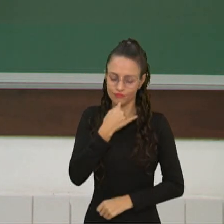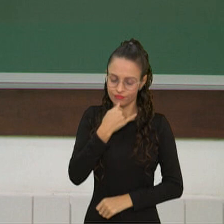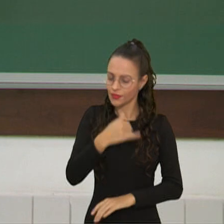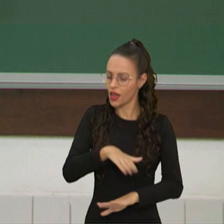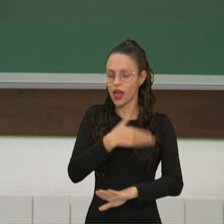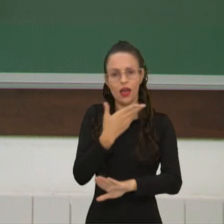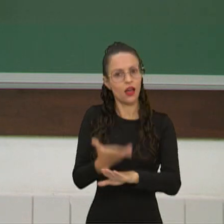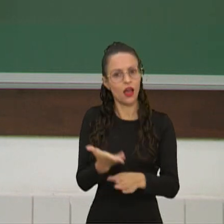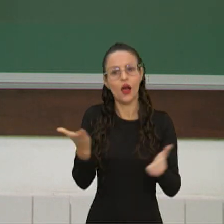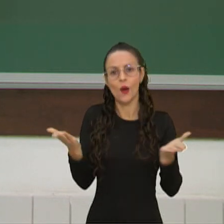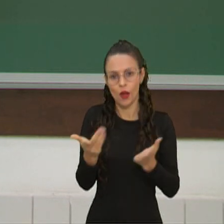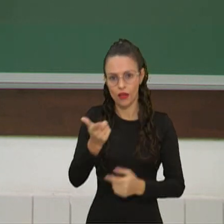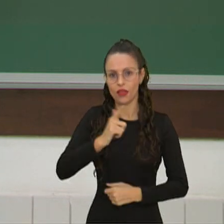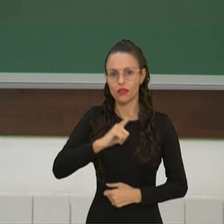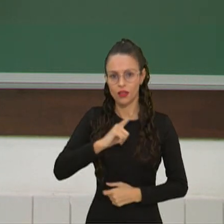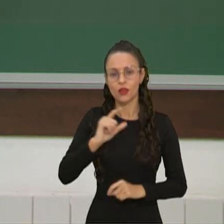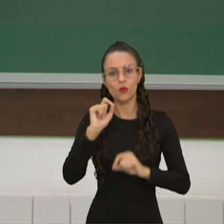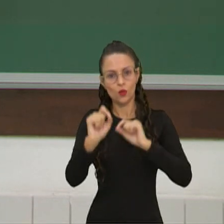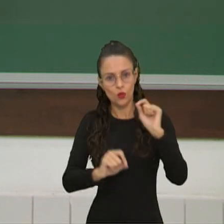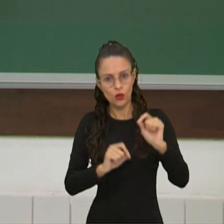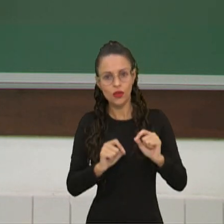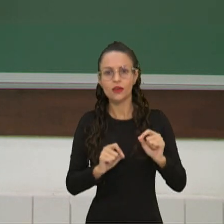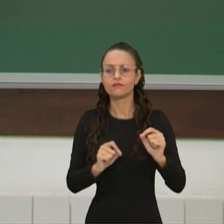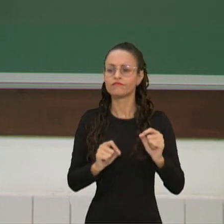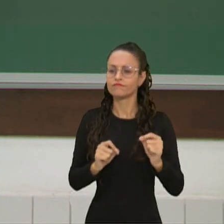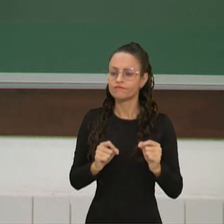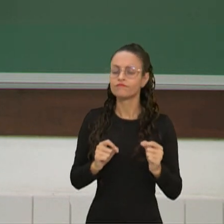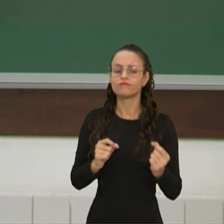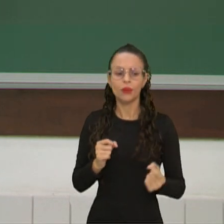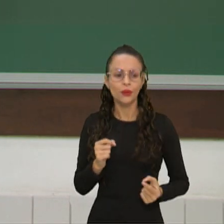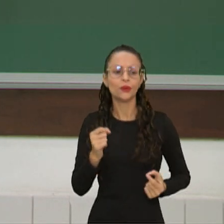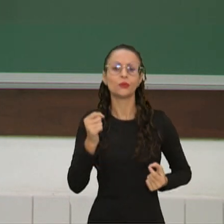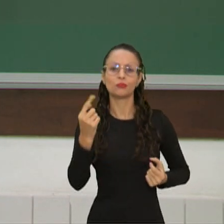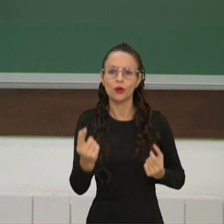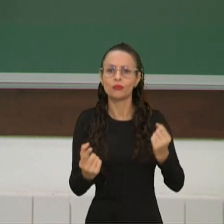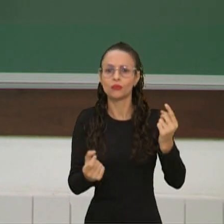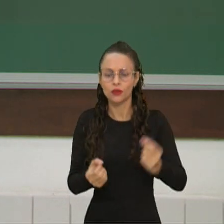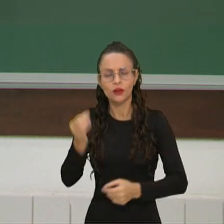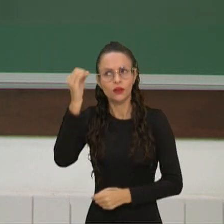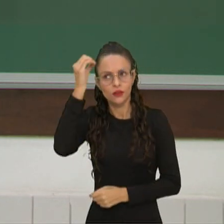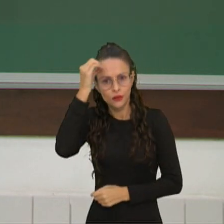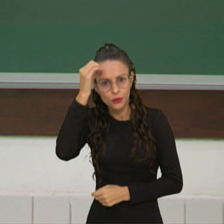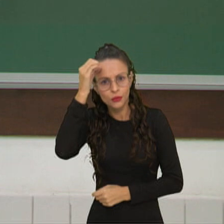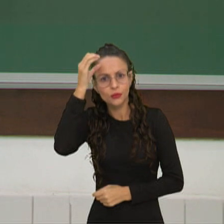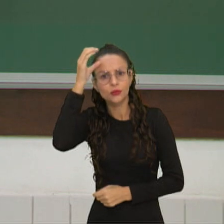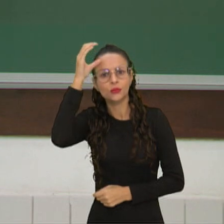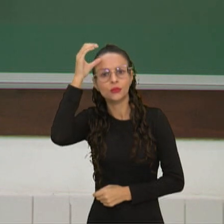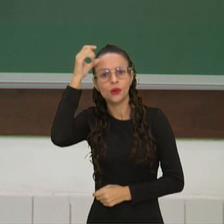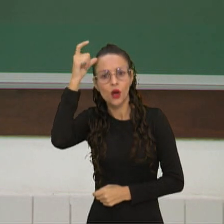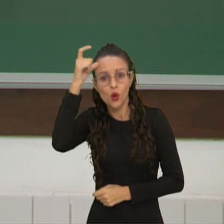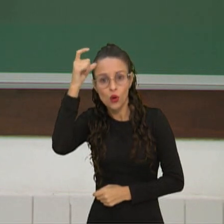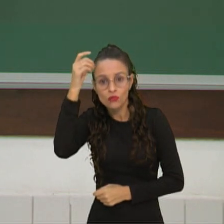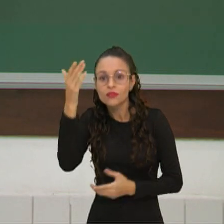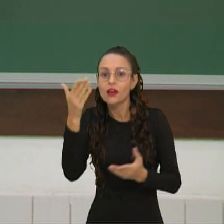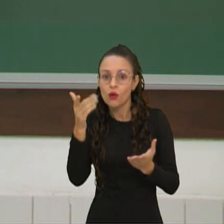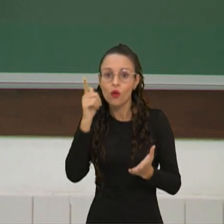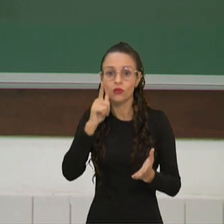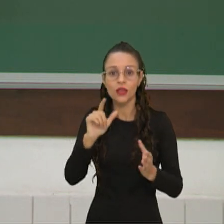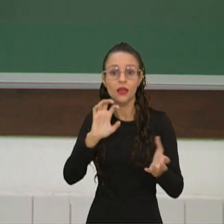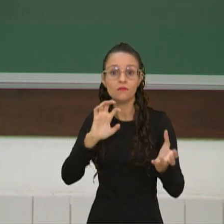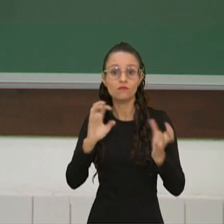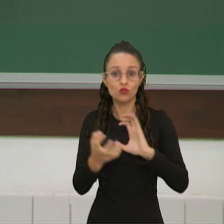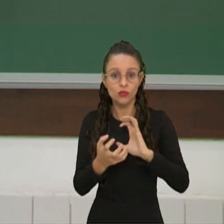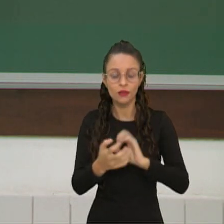existe isso né mas aos poucos com consciência a gente vem conseguindo mudar então havia um